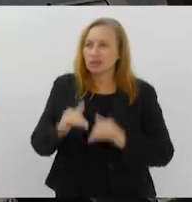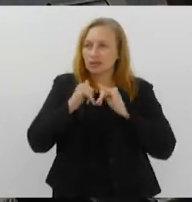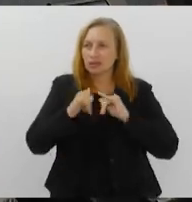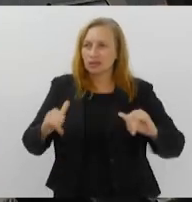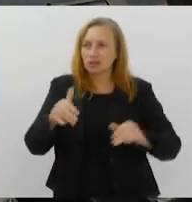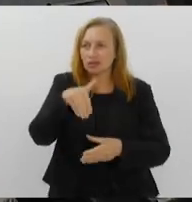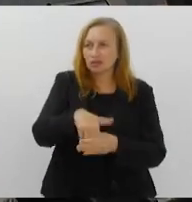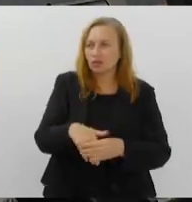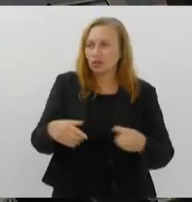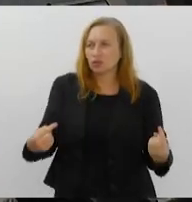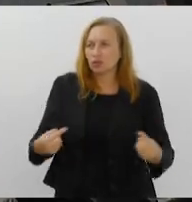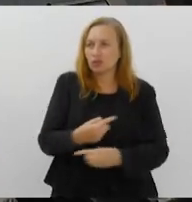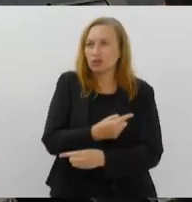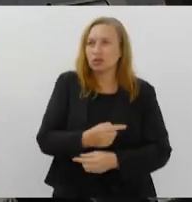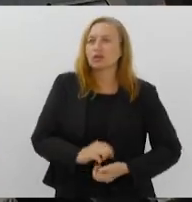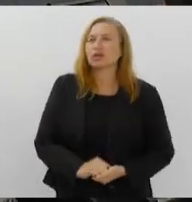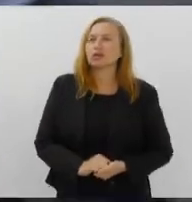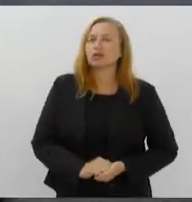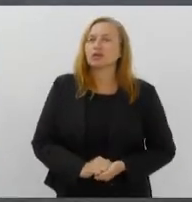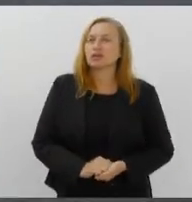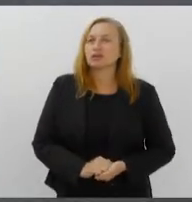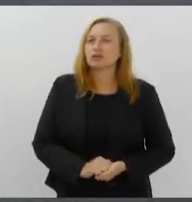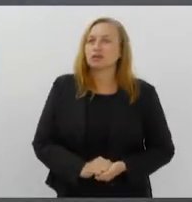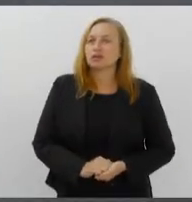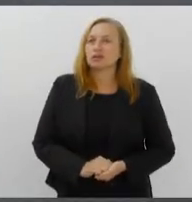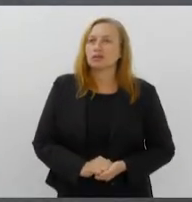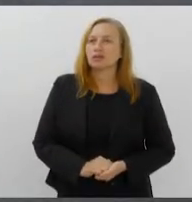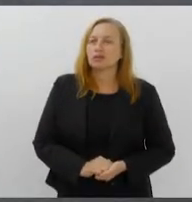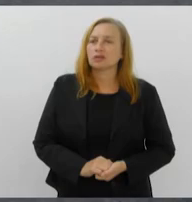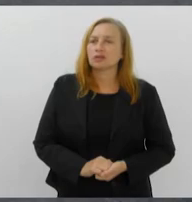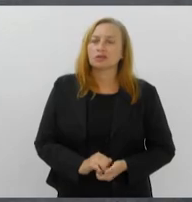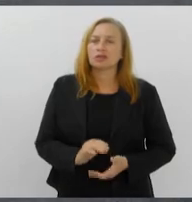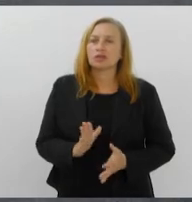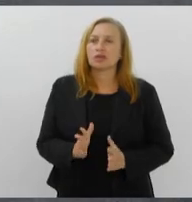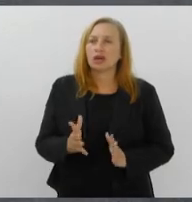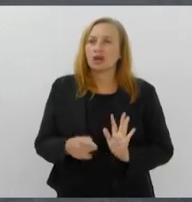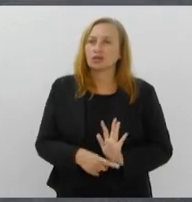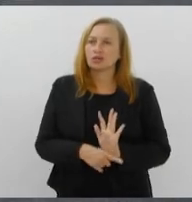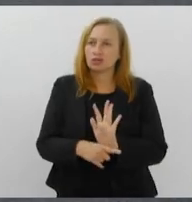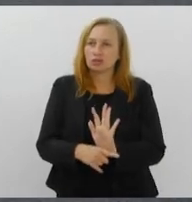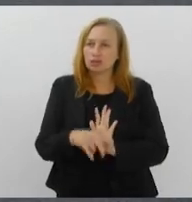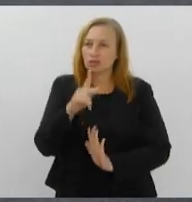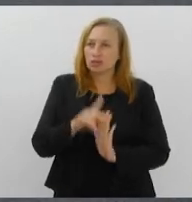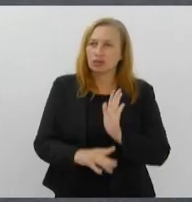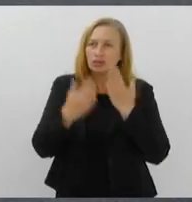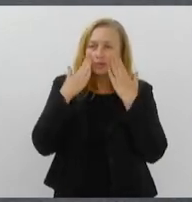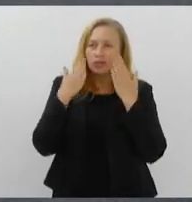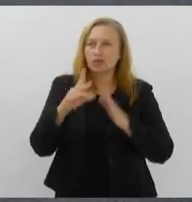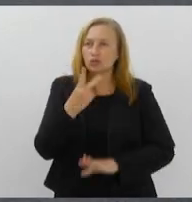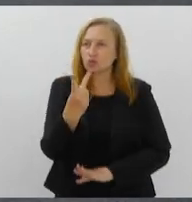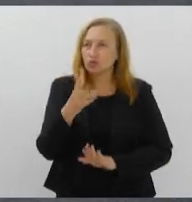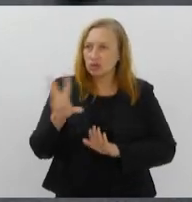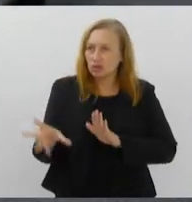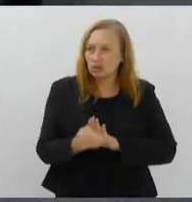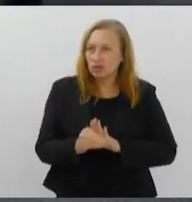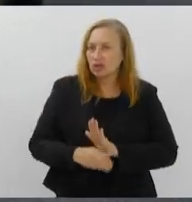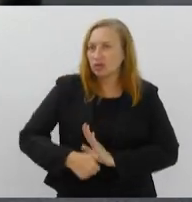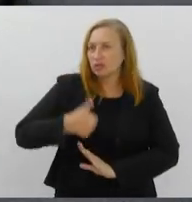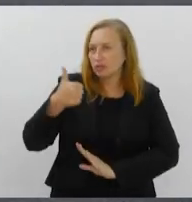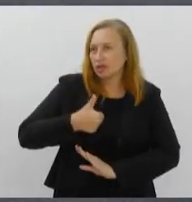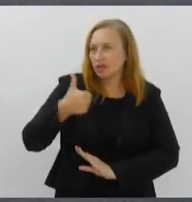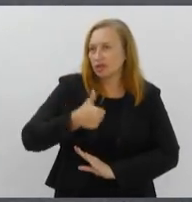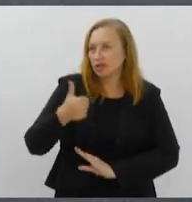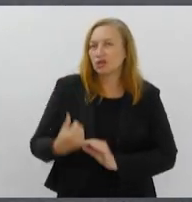voto contrário. Na tentativa de aperfeiçoar o projeto, nós apresentamos duas emendas. A primeira emenda